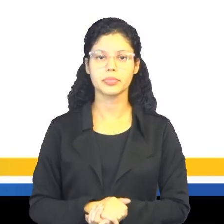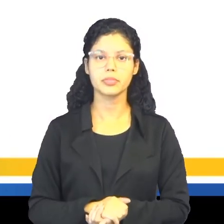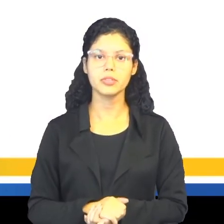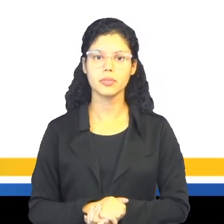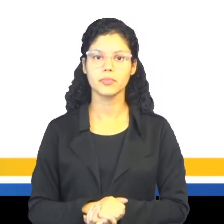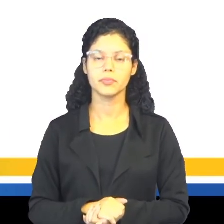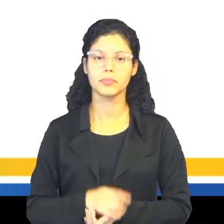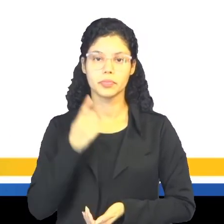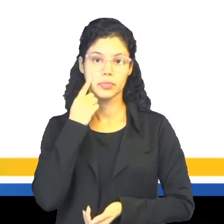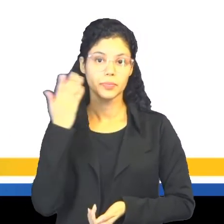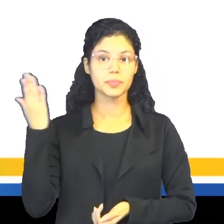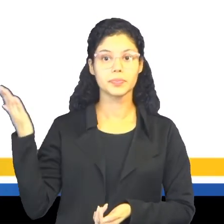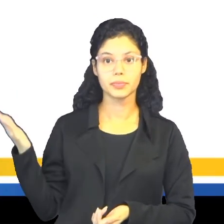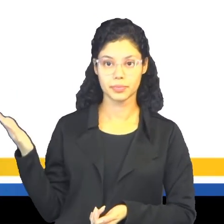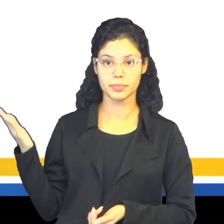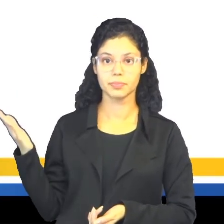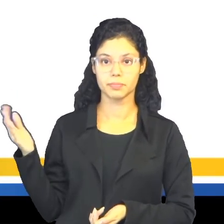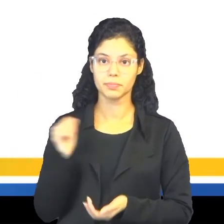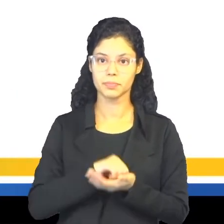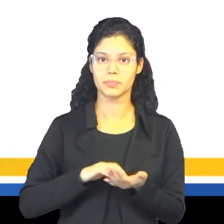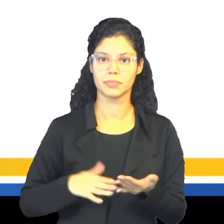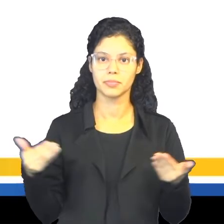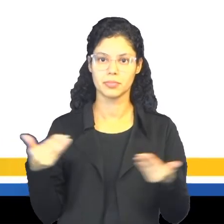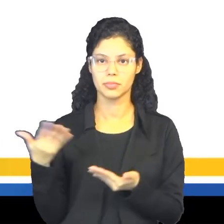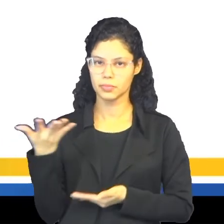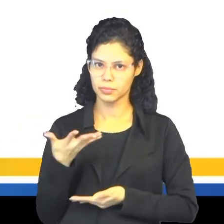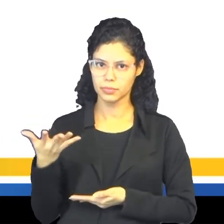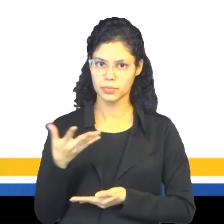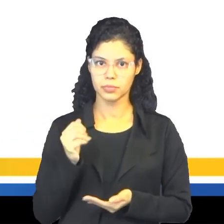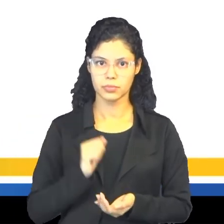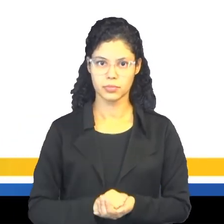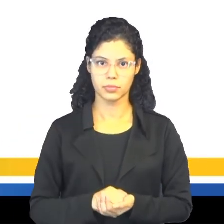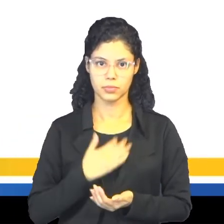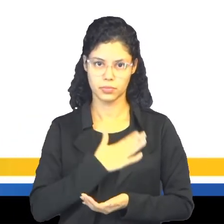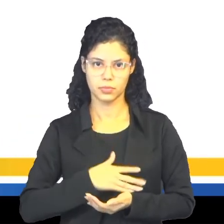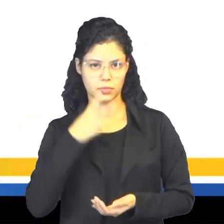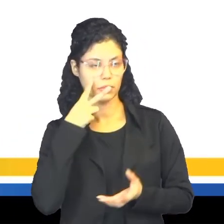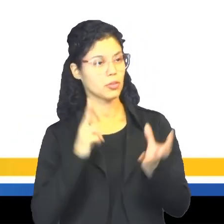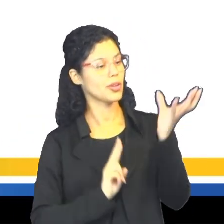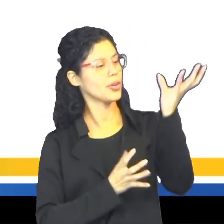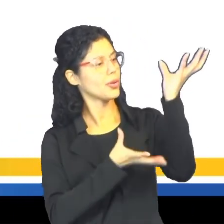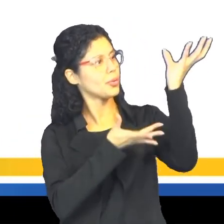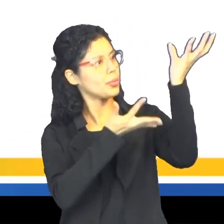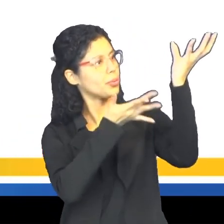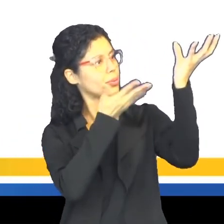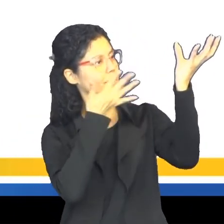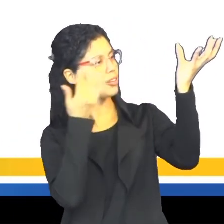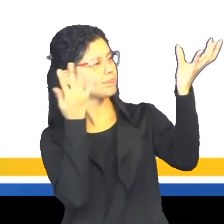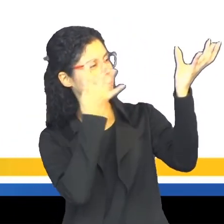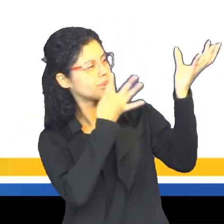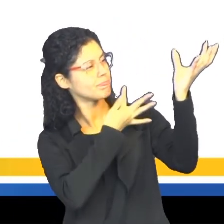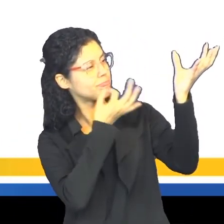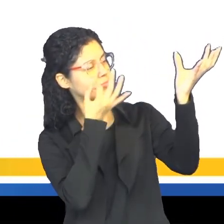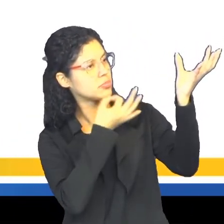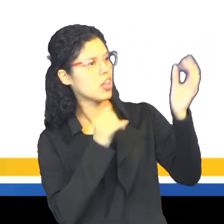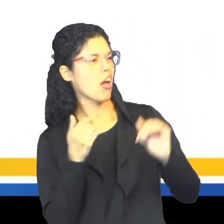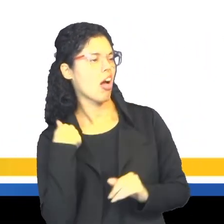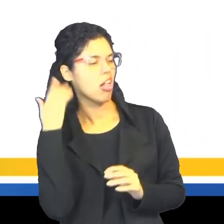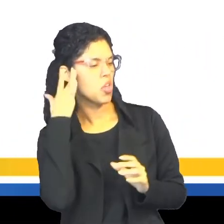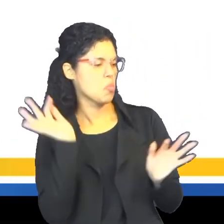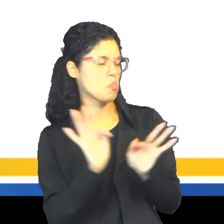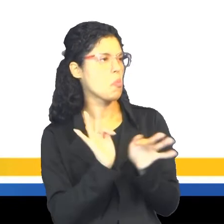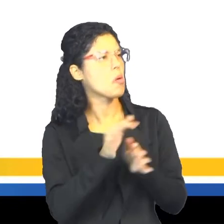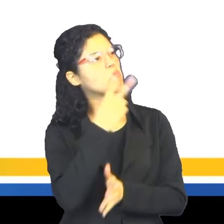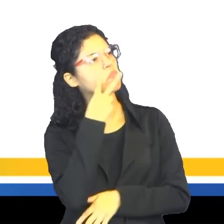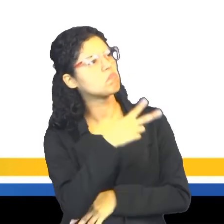essa tirinha que vamos fazer uma atividade baseada nela tá gosto de ver os Ipês floridos Talvez eu seja bobo por ligar